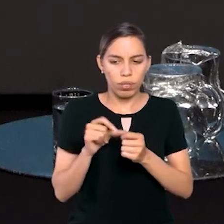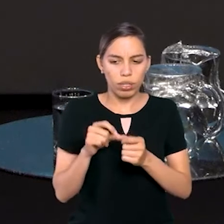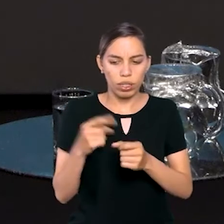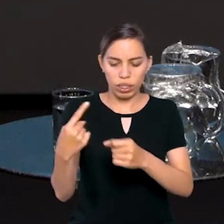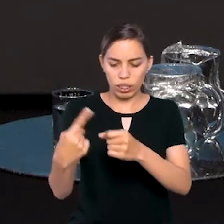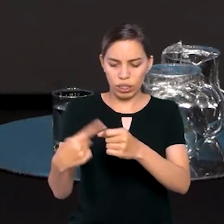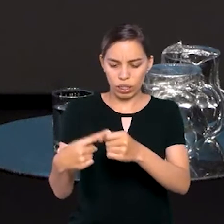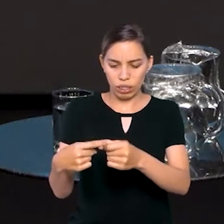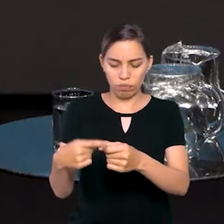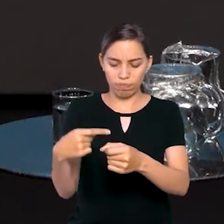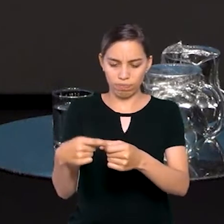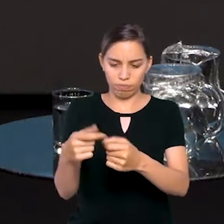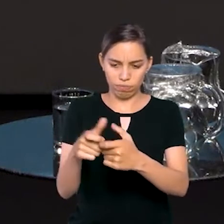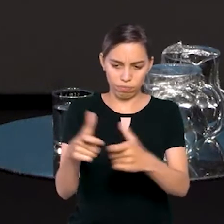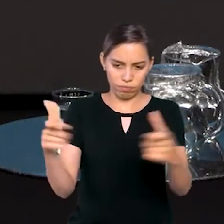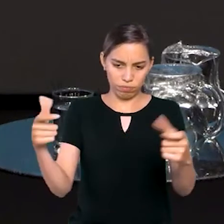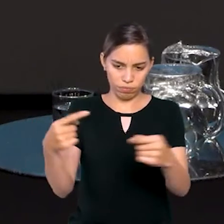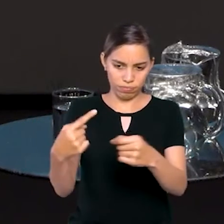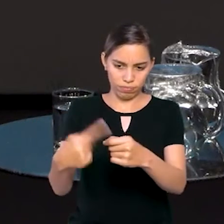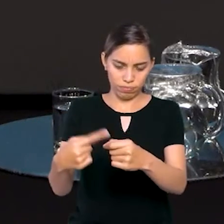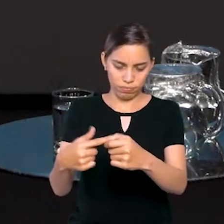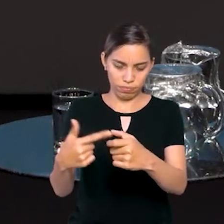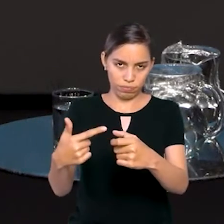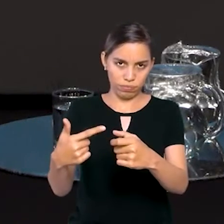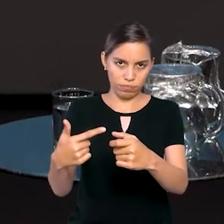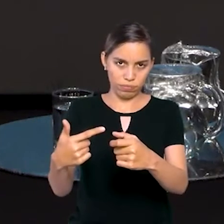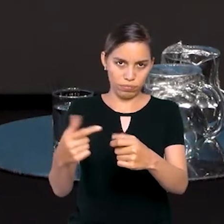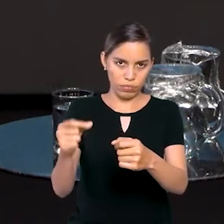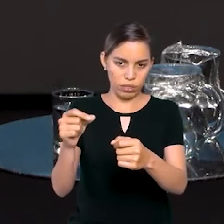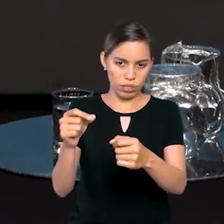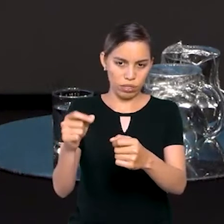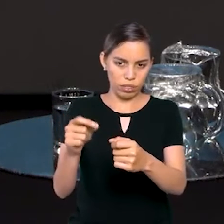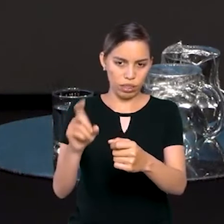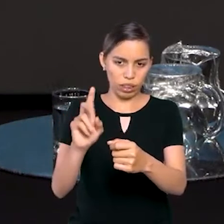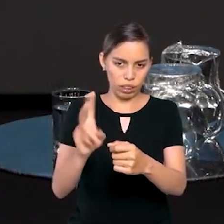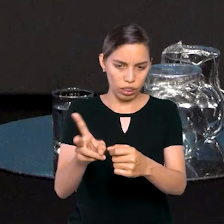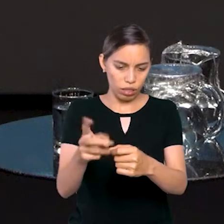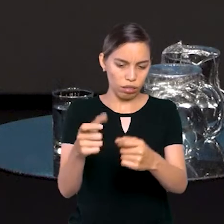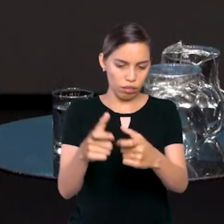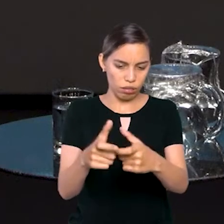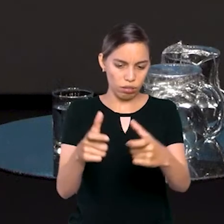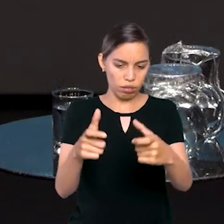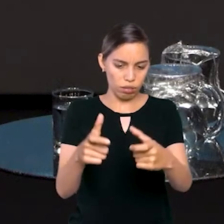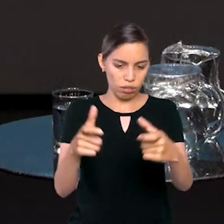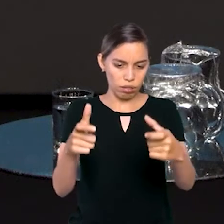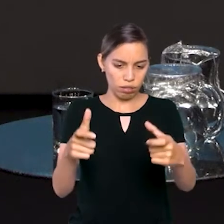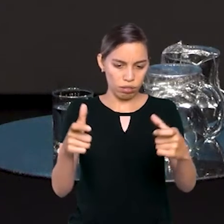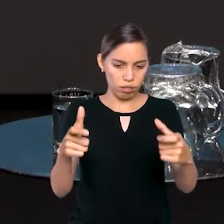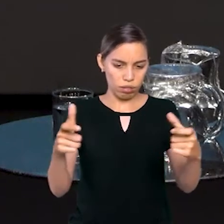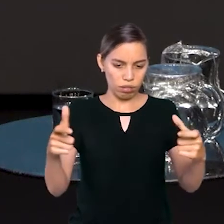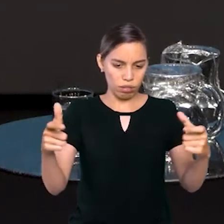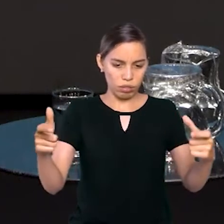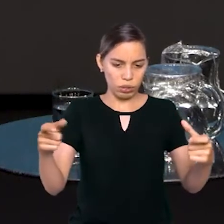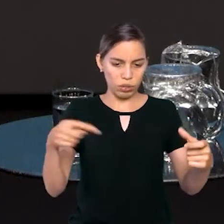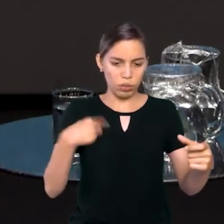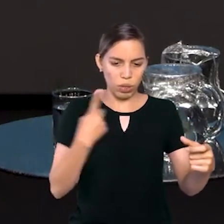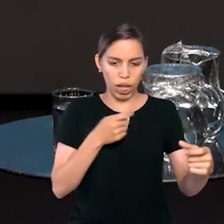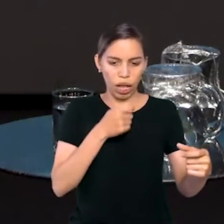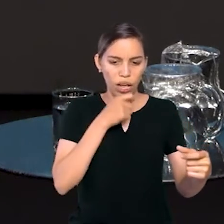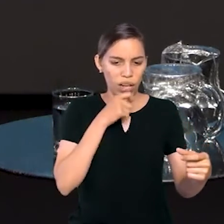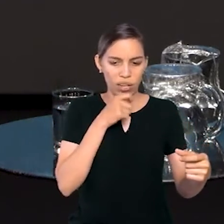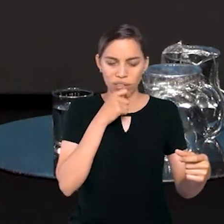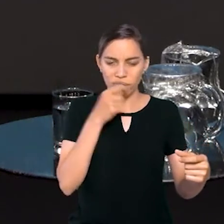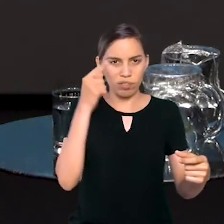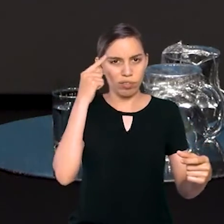de se expandir e que nós não conseguimos ainda imaginar como que a